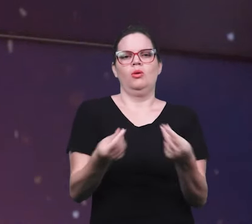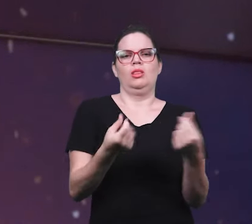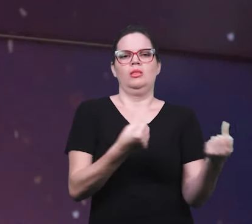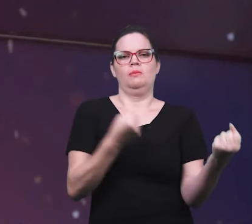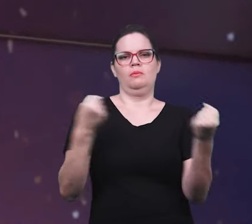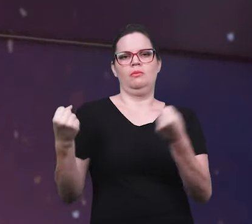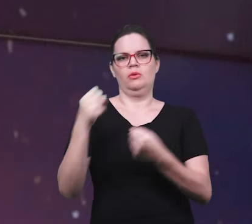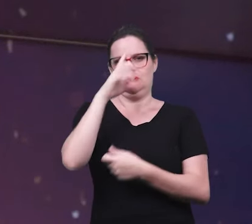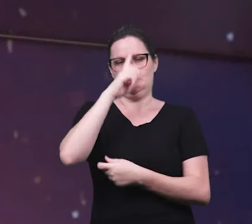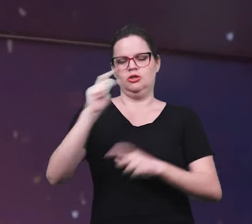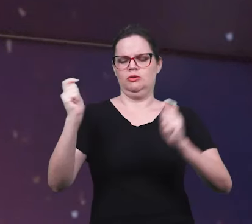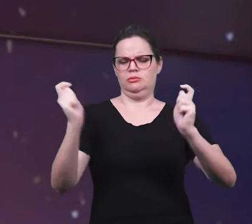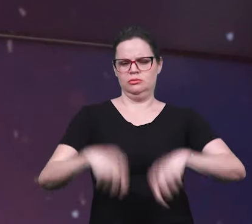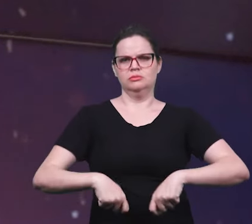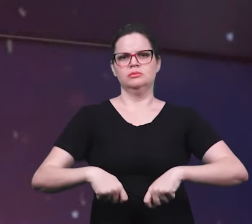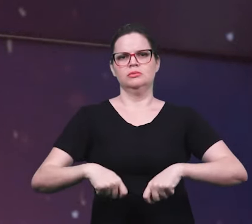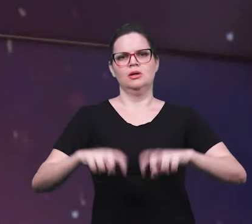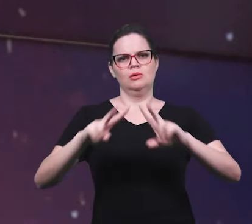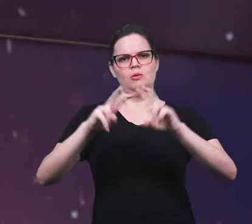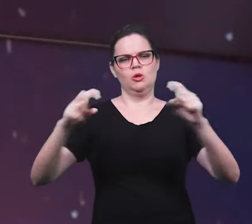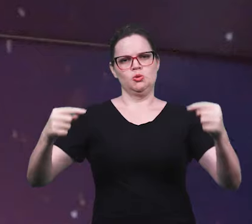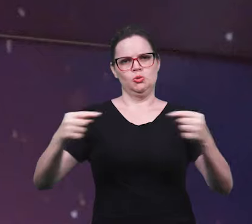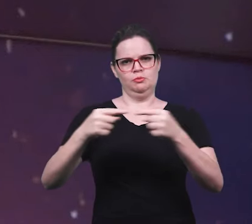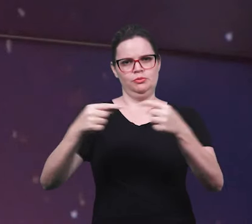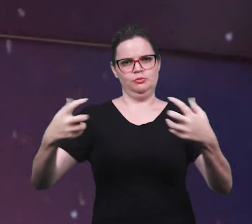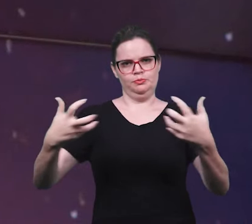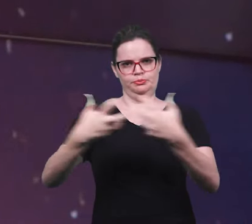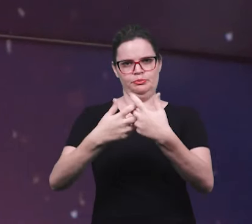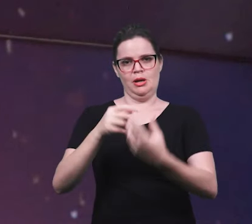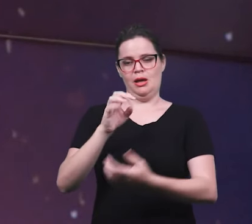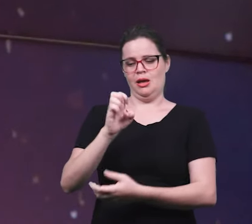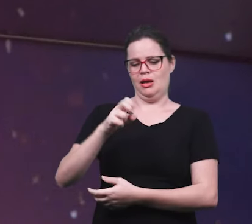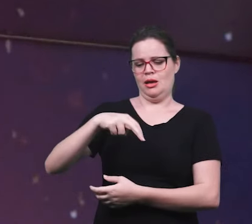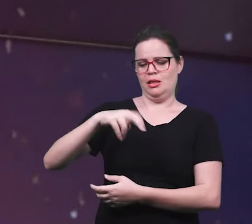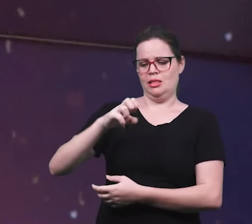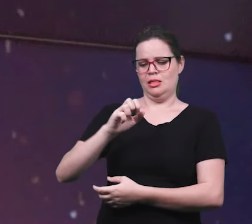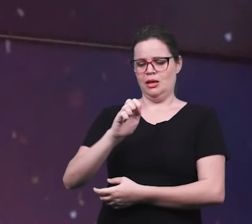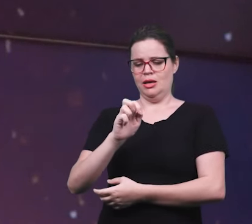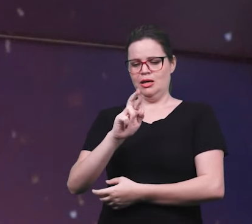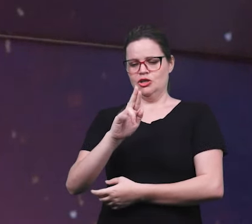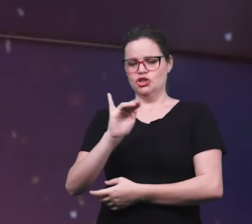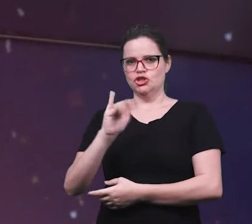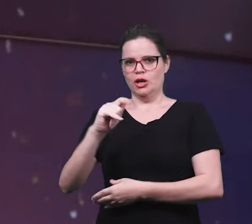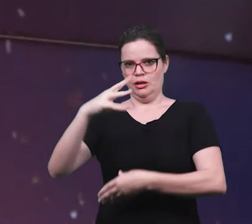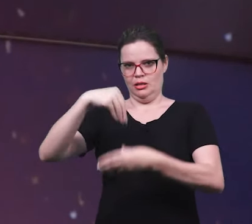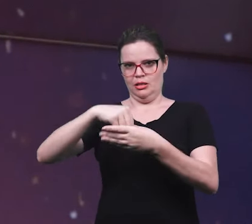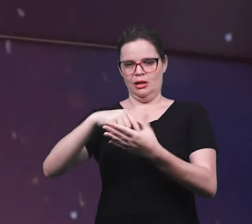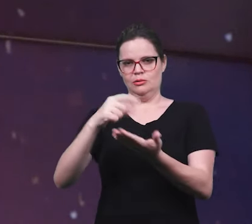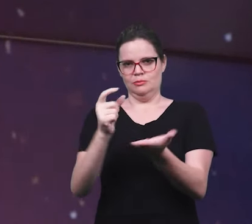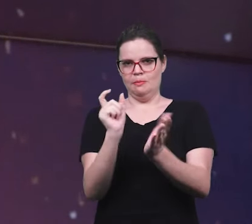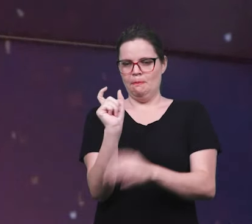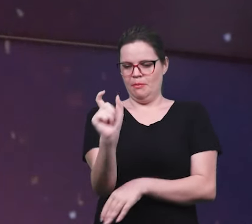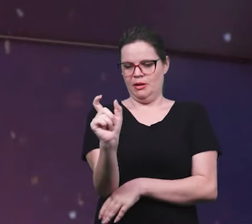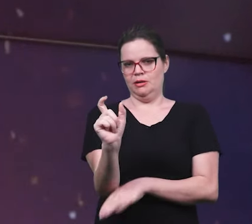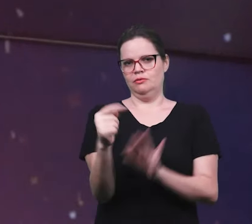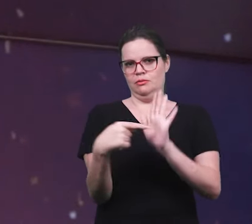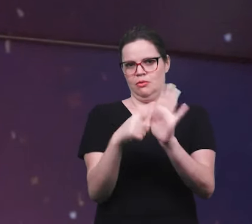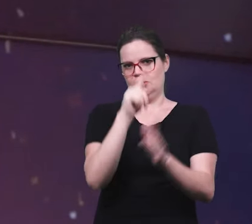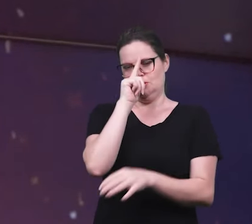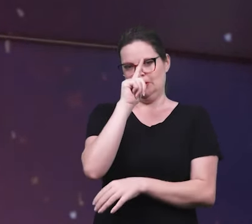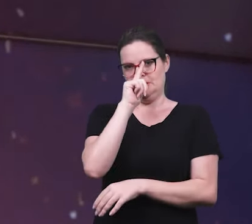associado a esse energeia, então, no Novo Testamento, vindo desse linguajar grego, né? Então,